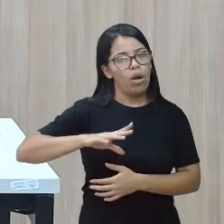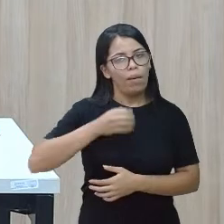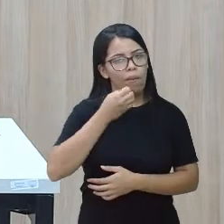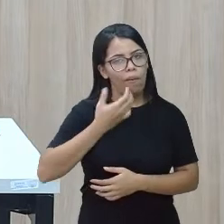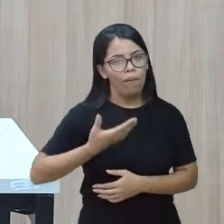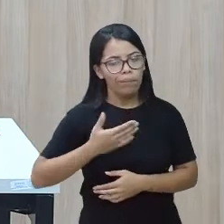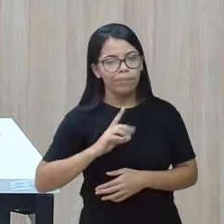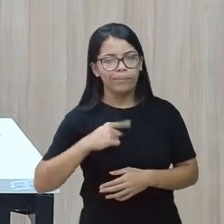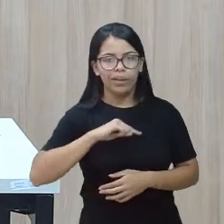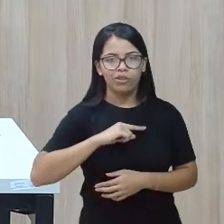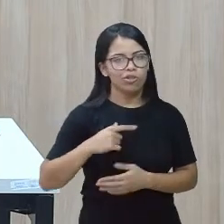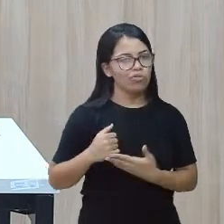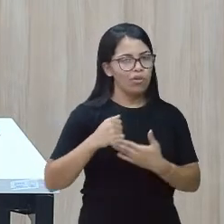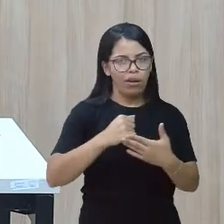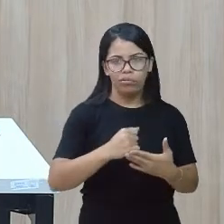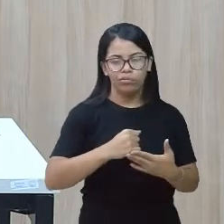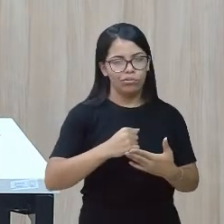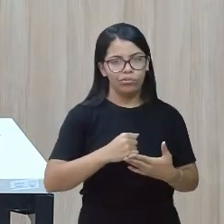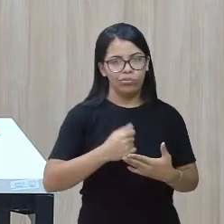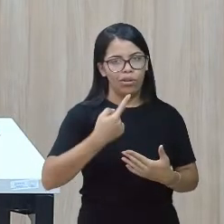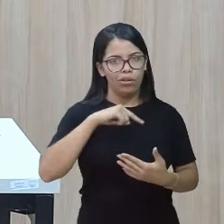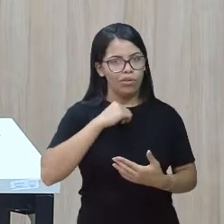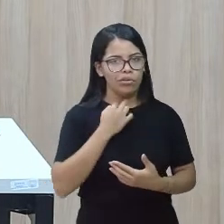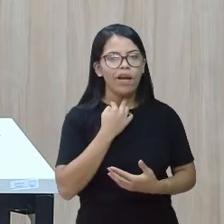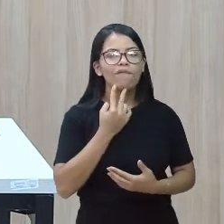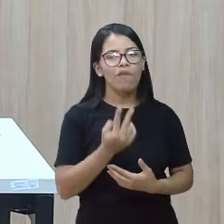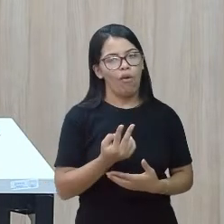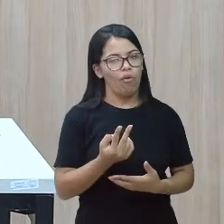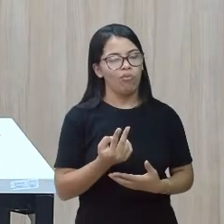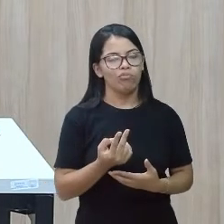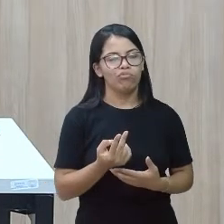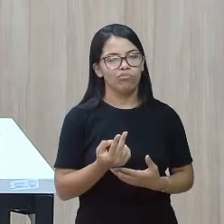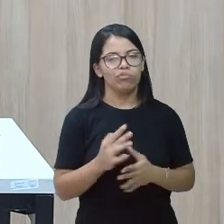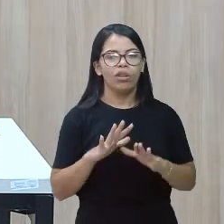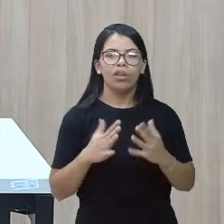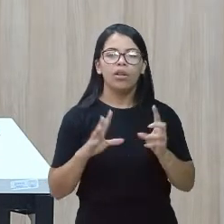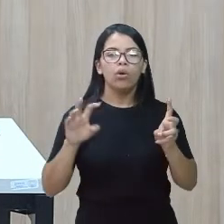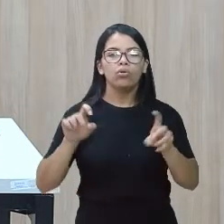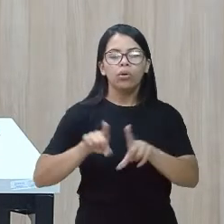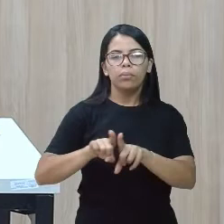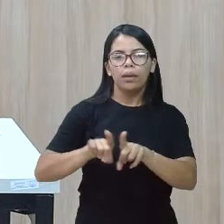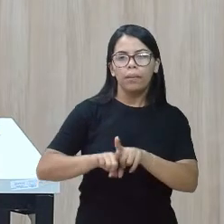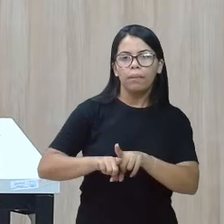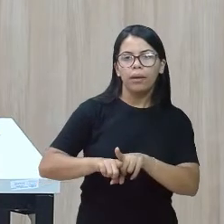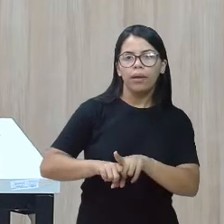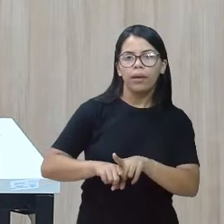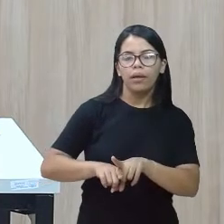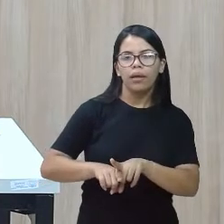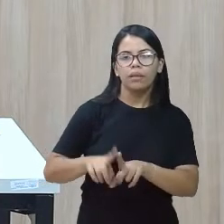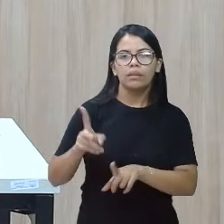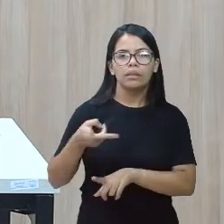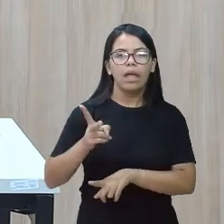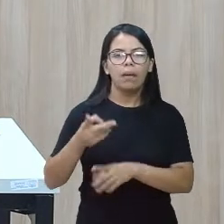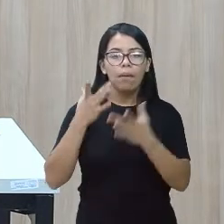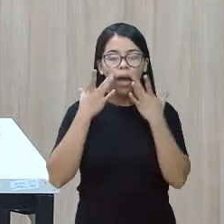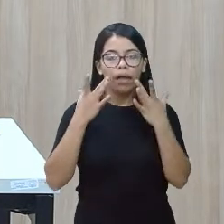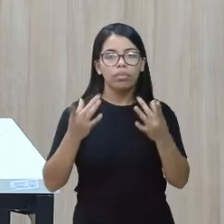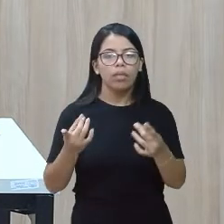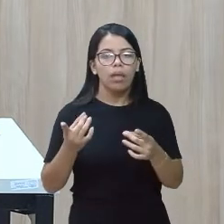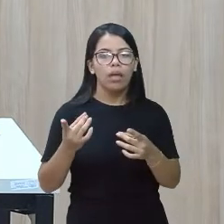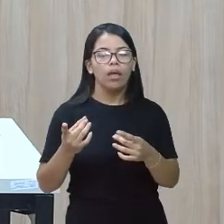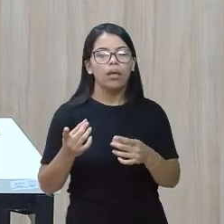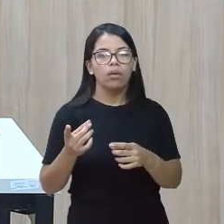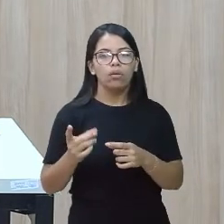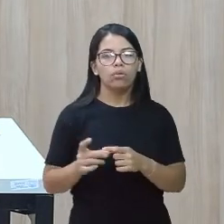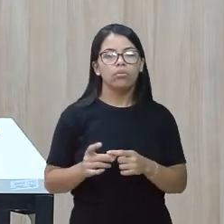né? A gente não está ajudando aí as nossas cordas vocais. A questão também, né, de estar sempre atento